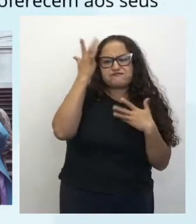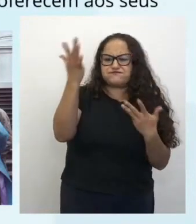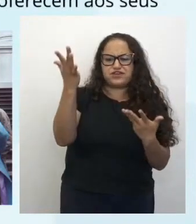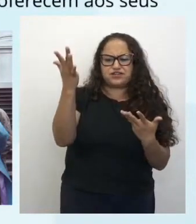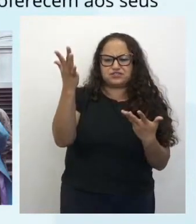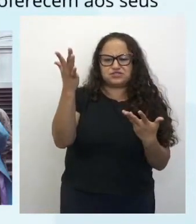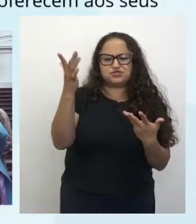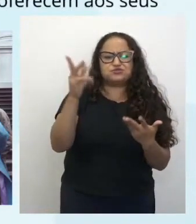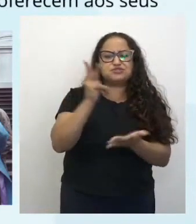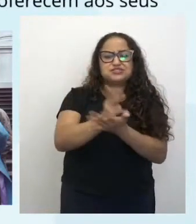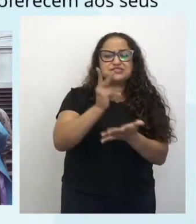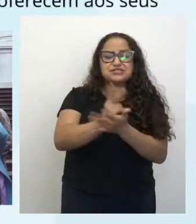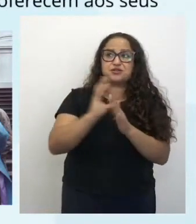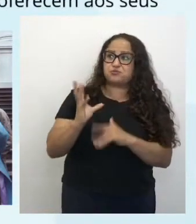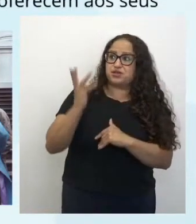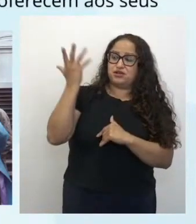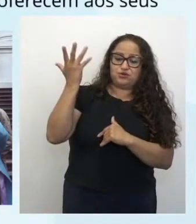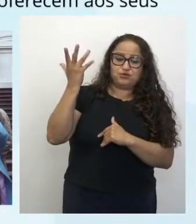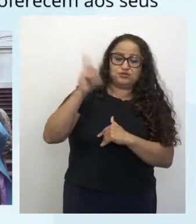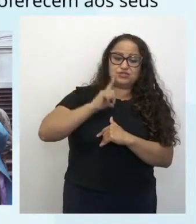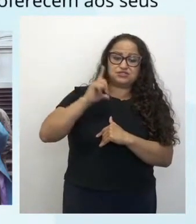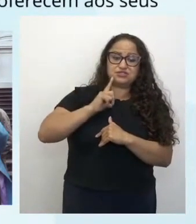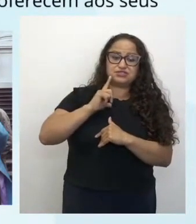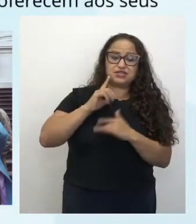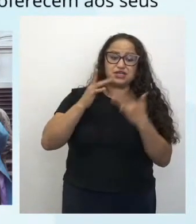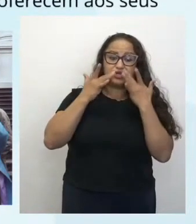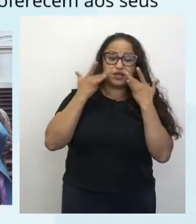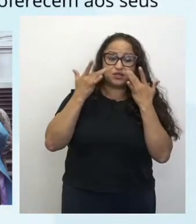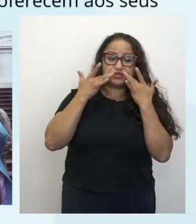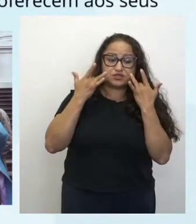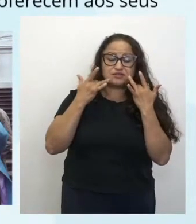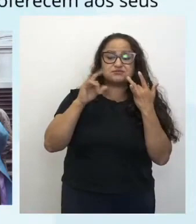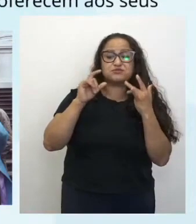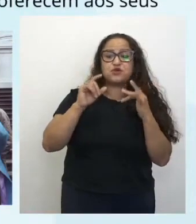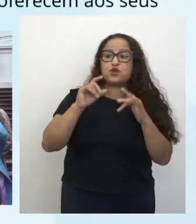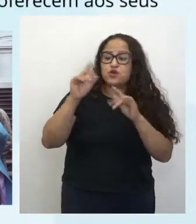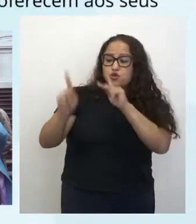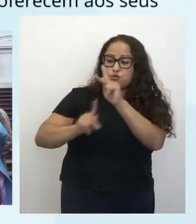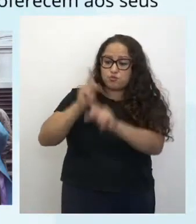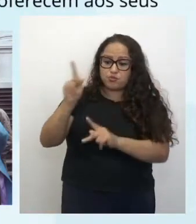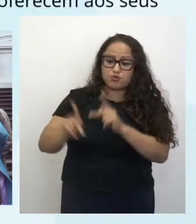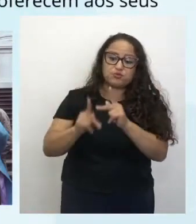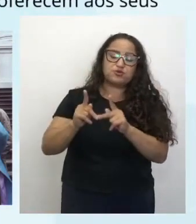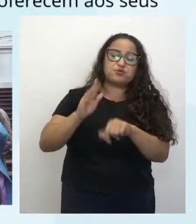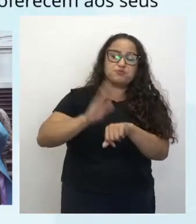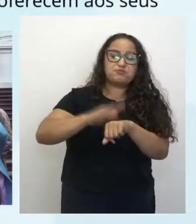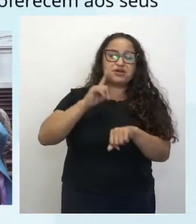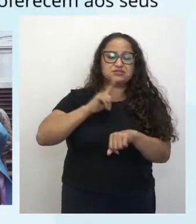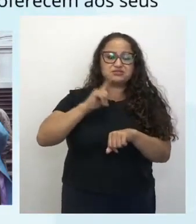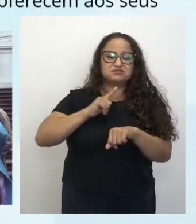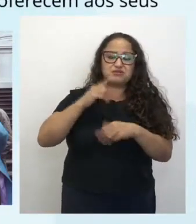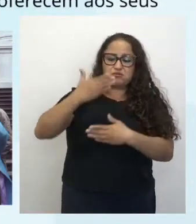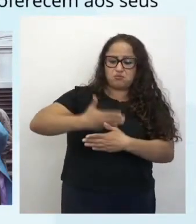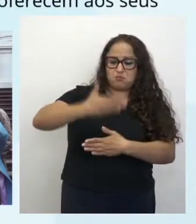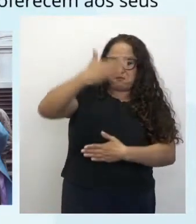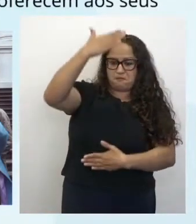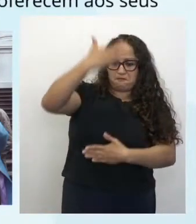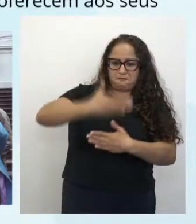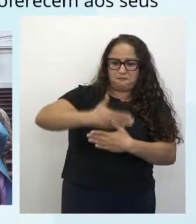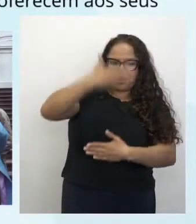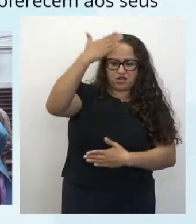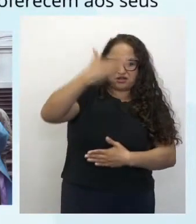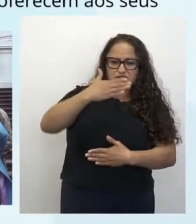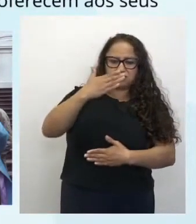Então, sempre ocorre uma interação entre o ator e o público. Por mais que você tenha ali, né, a questão da quarta parede, que a pessoa esteja apenas